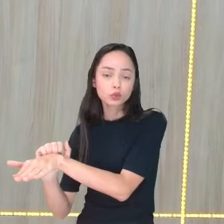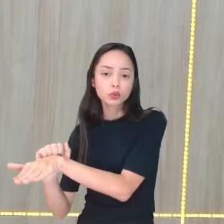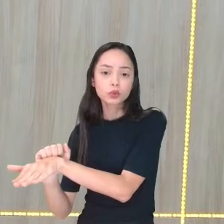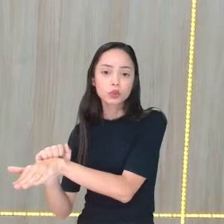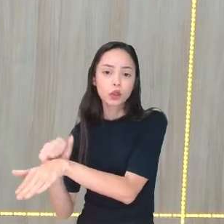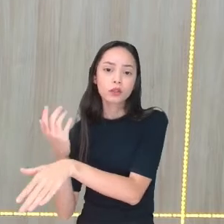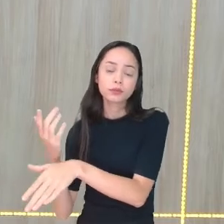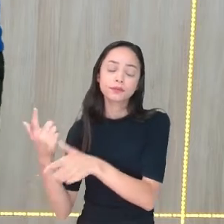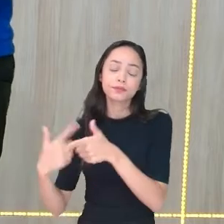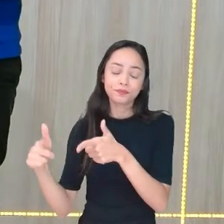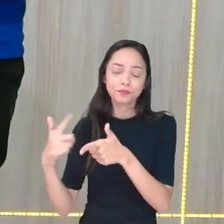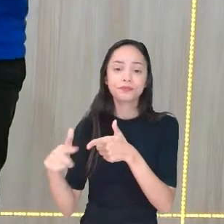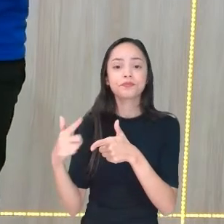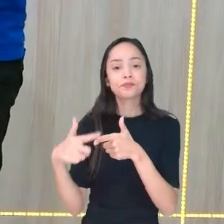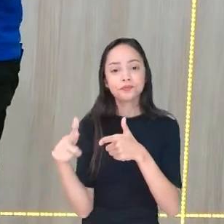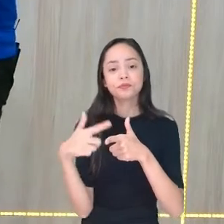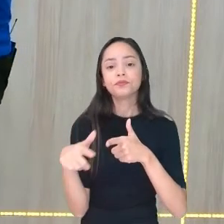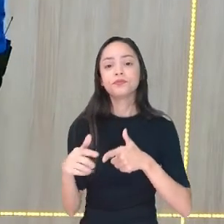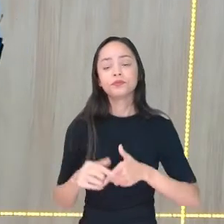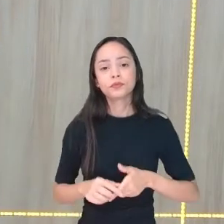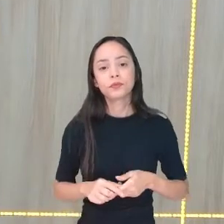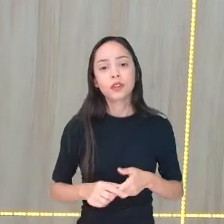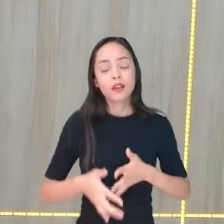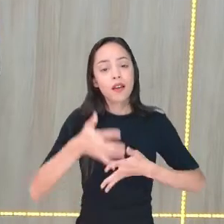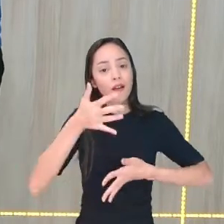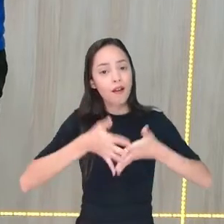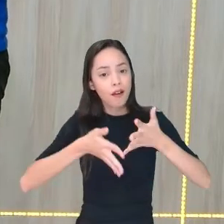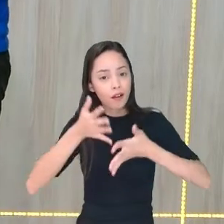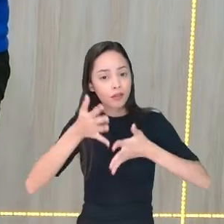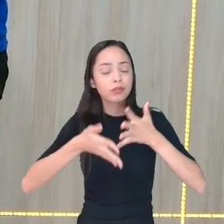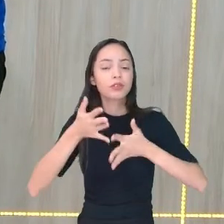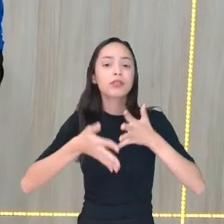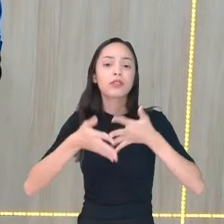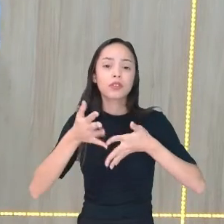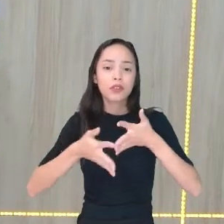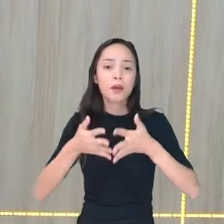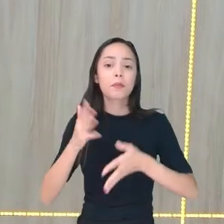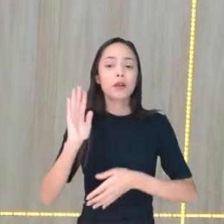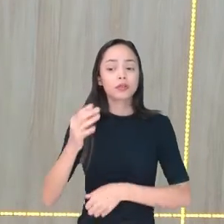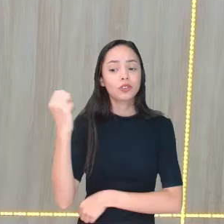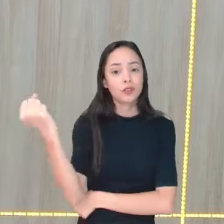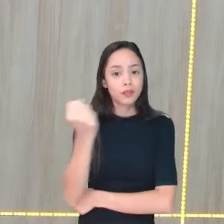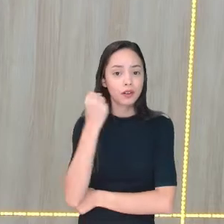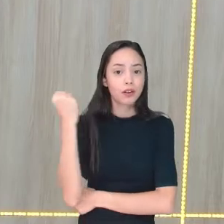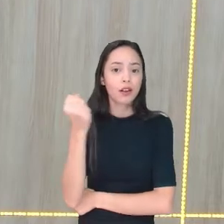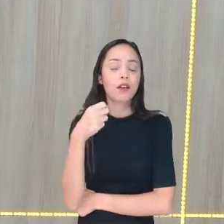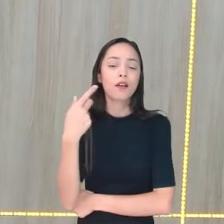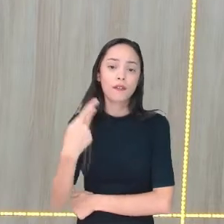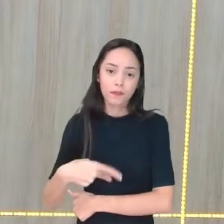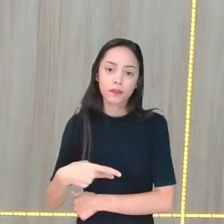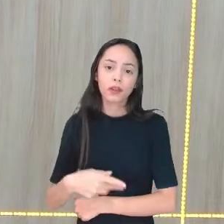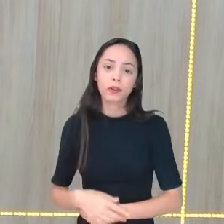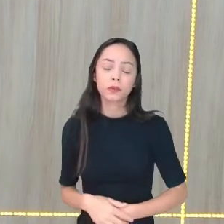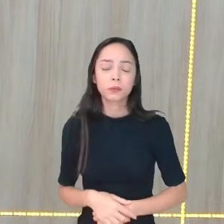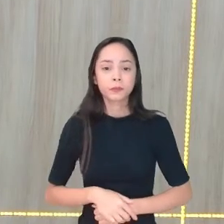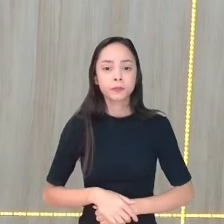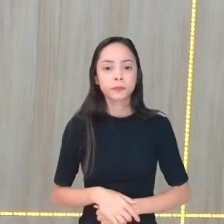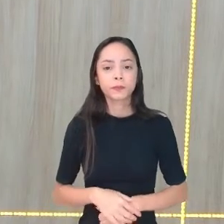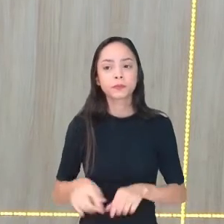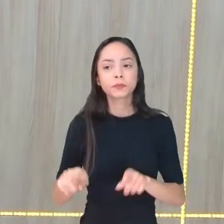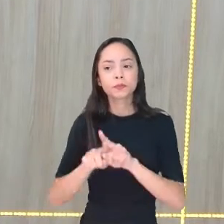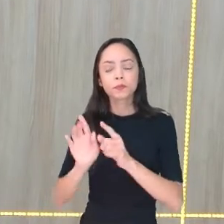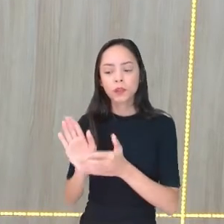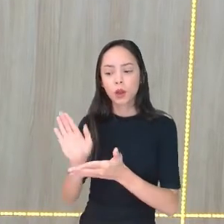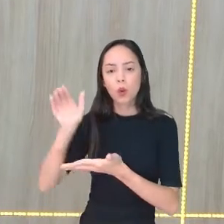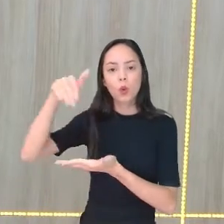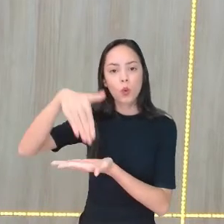isso é um problema, né? E atrapalha ainda mais um problema que já é grave, que é o trânsito aqui na cidade. Ok? E o último